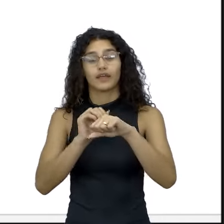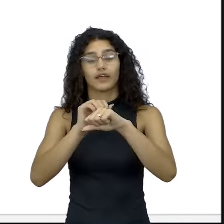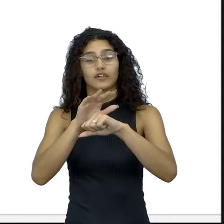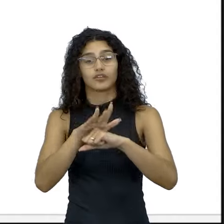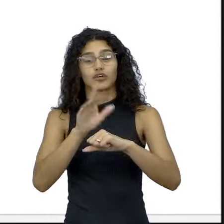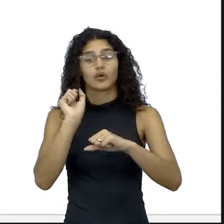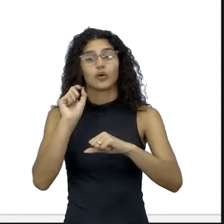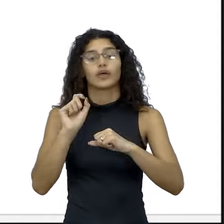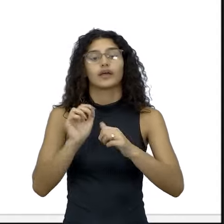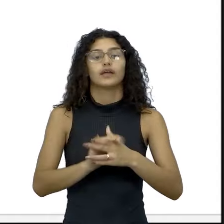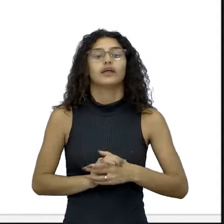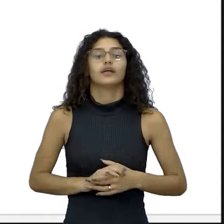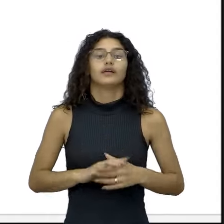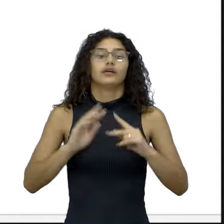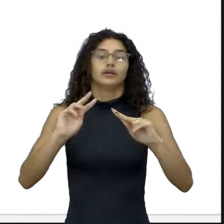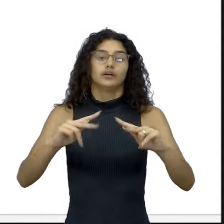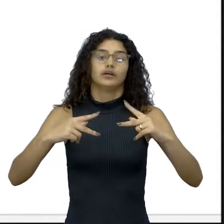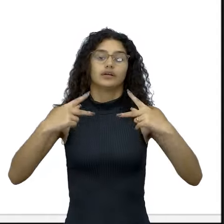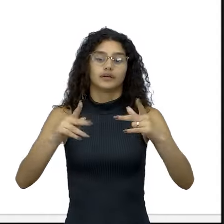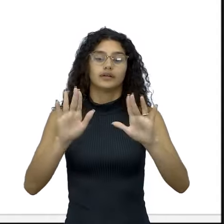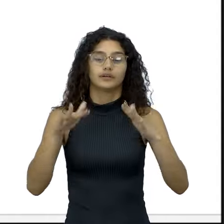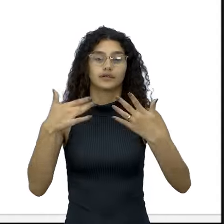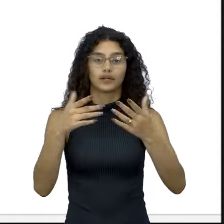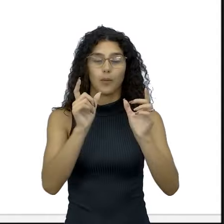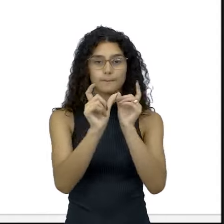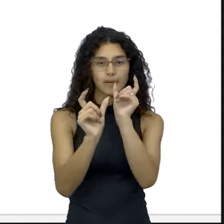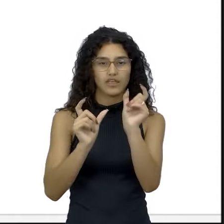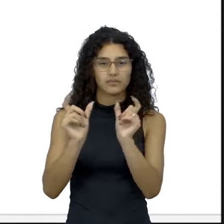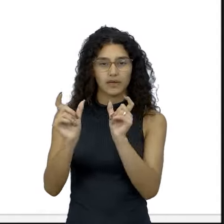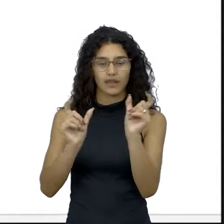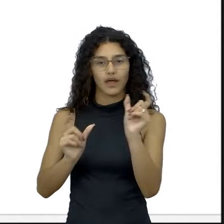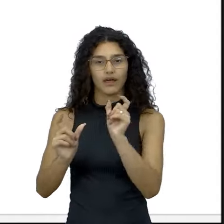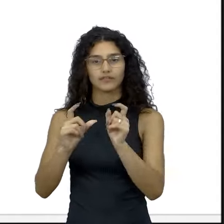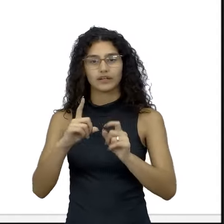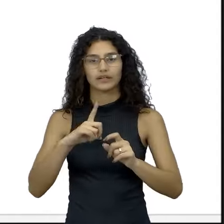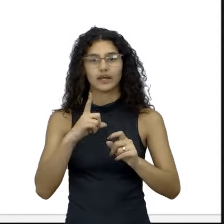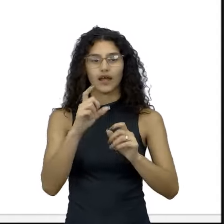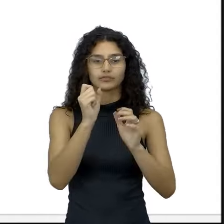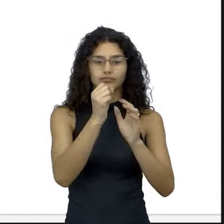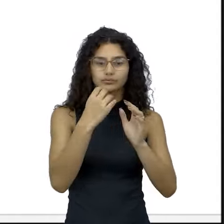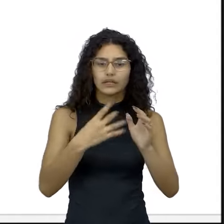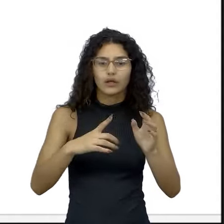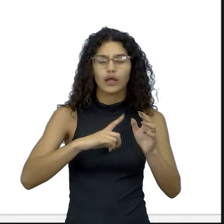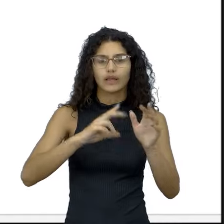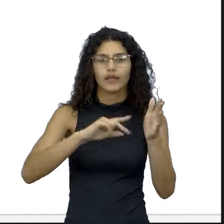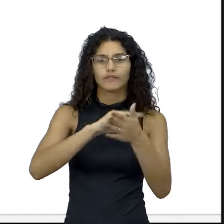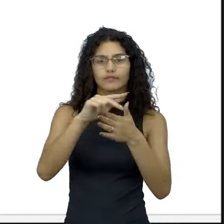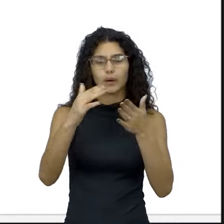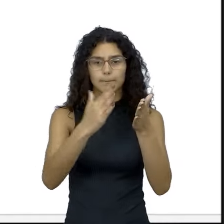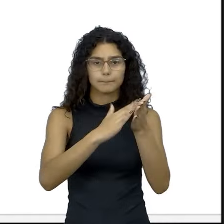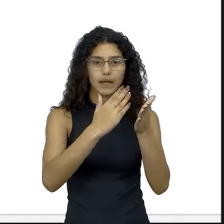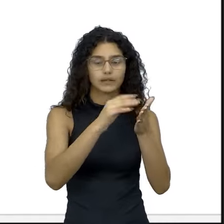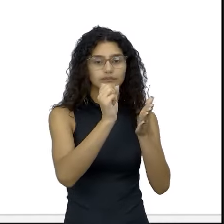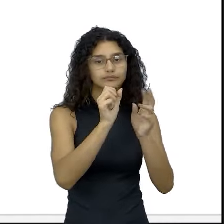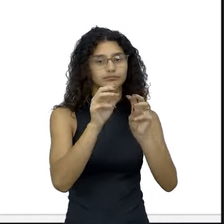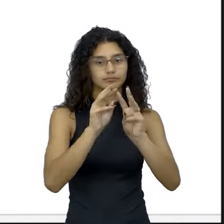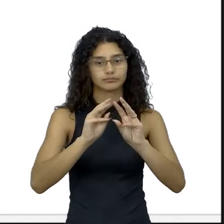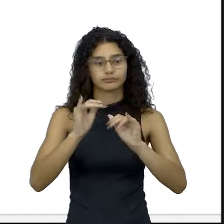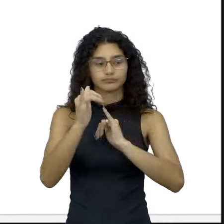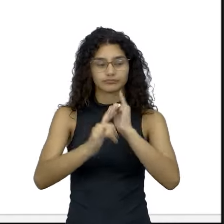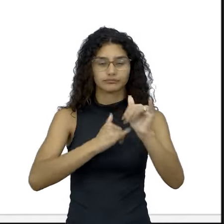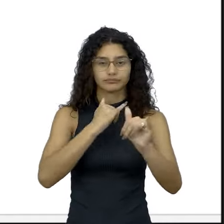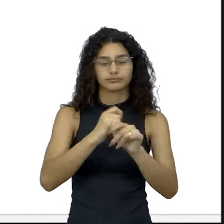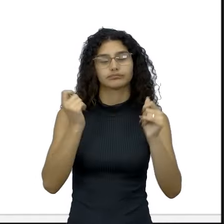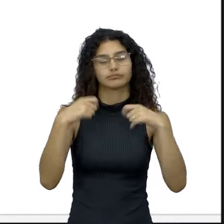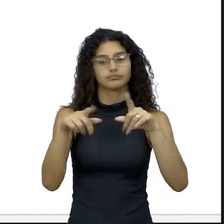né, os hiperlinks, ou seja, as palavras, né, as expressões que remetem a outras páginas da internet,